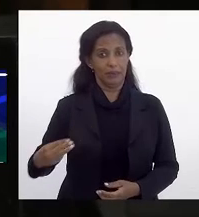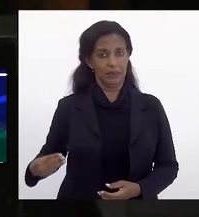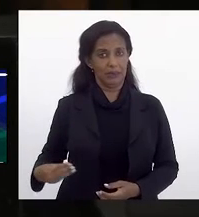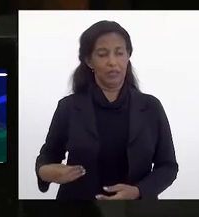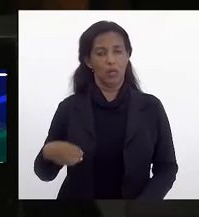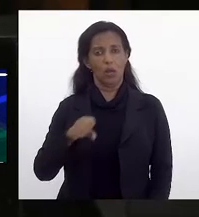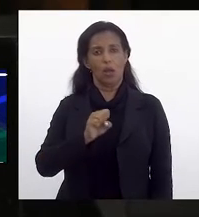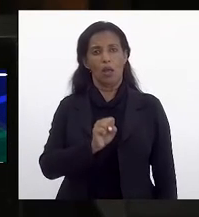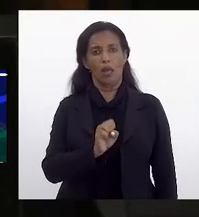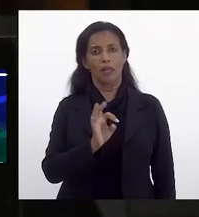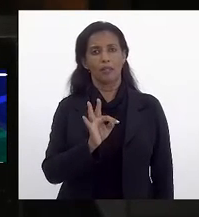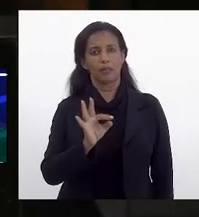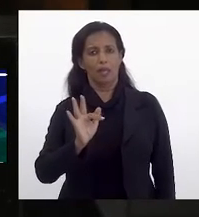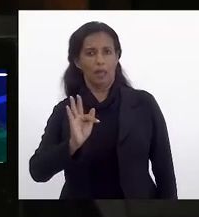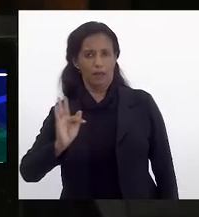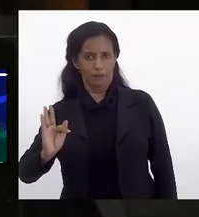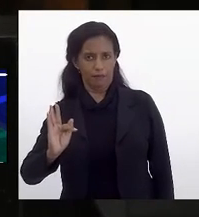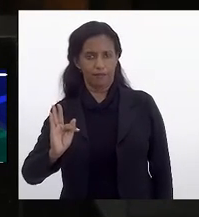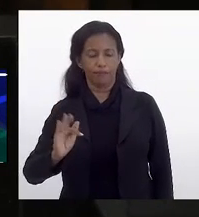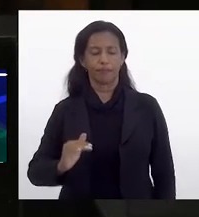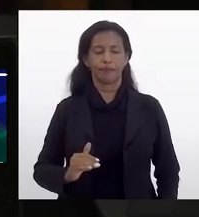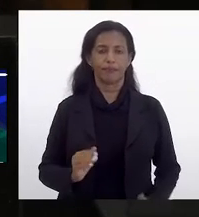Supremo Tribunal Federal.